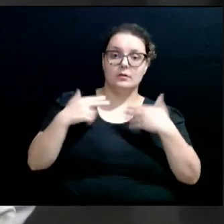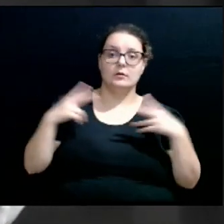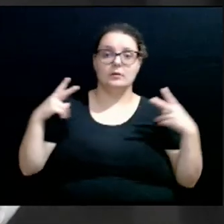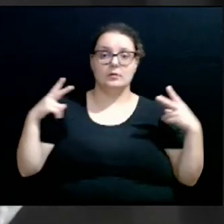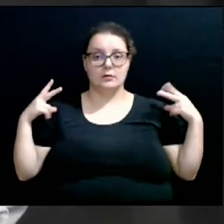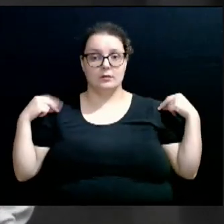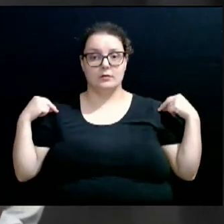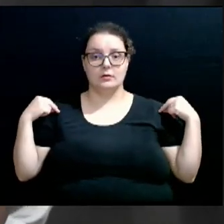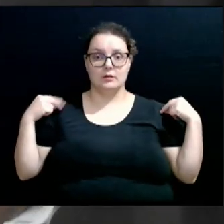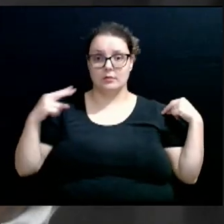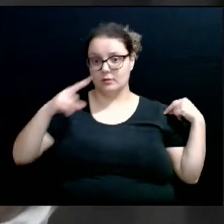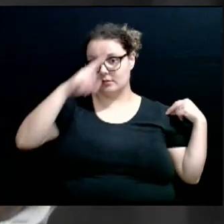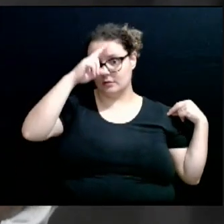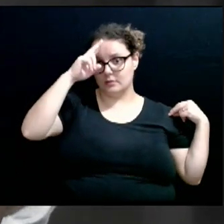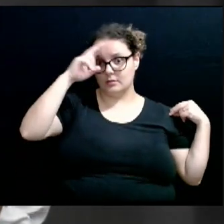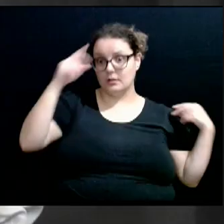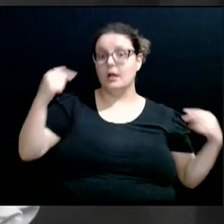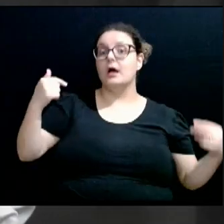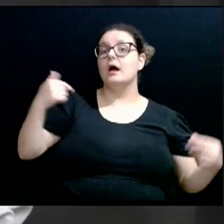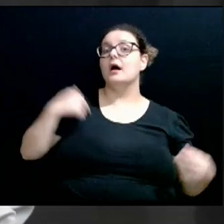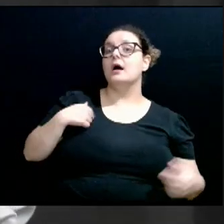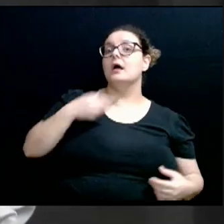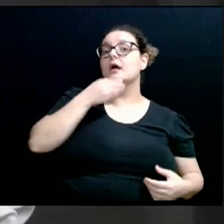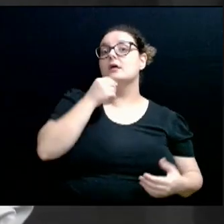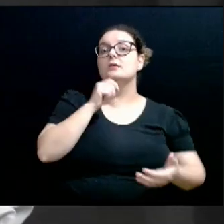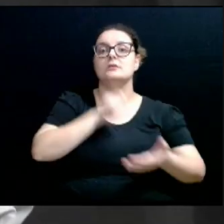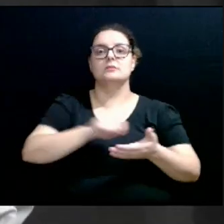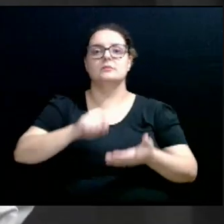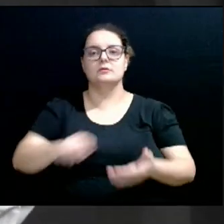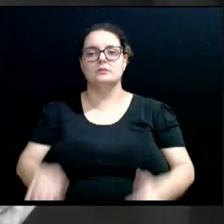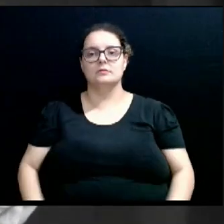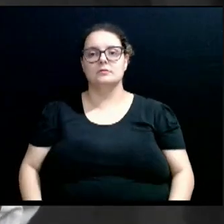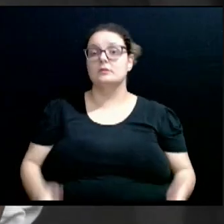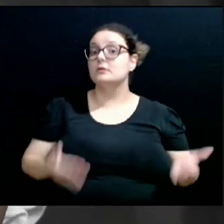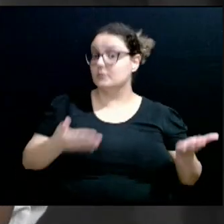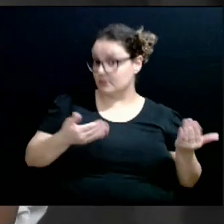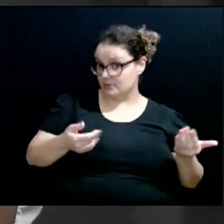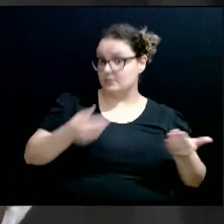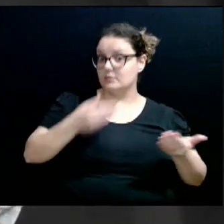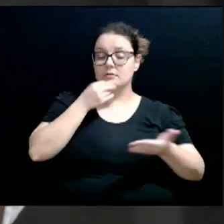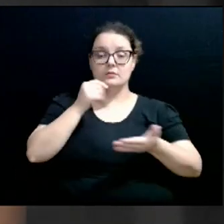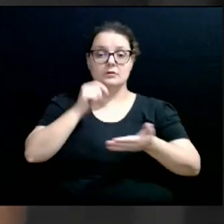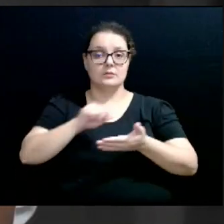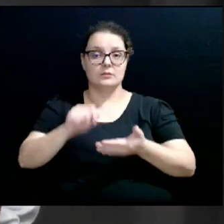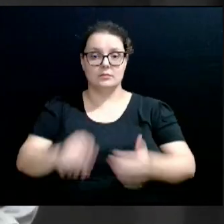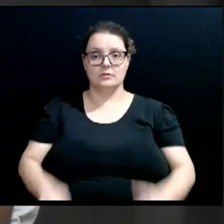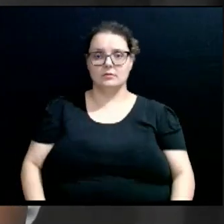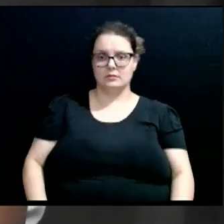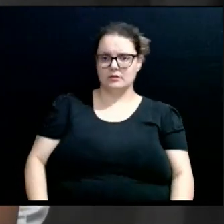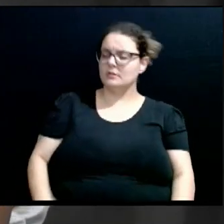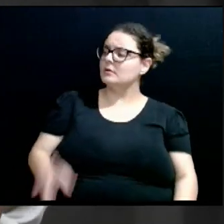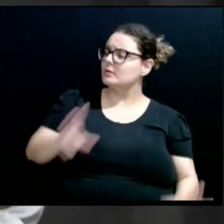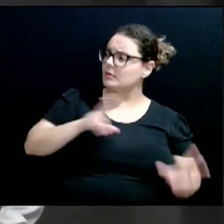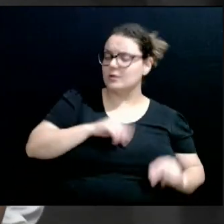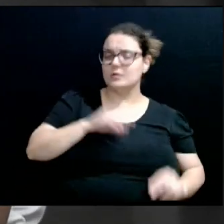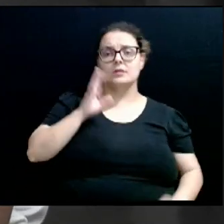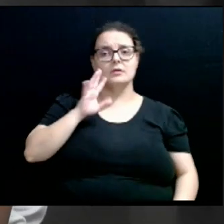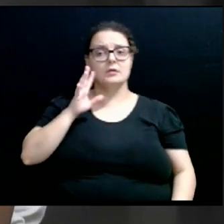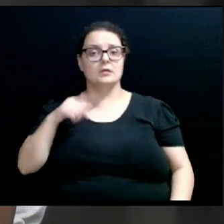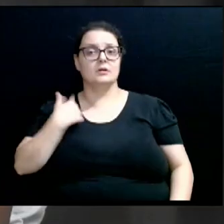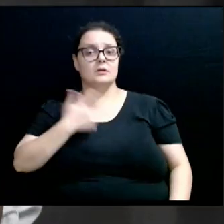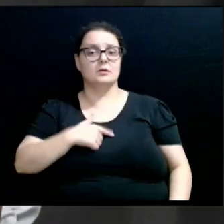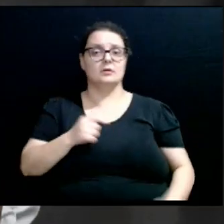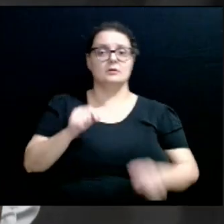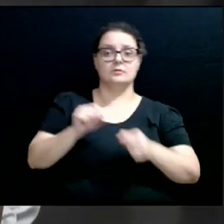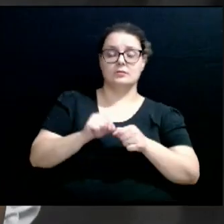assim, eu sou um autor. E era um jovem autor, né? Aí ela fala, nossa, que legal, nós vamos realizar a